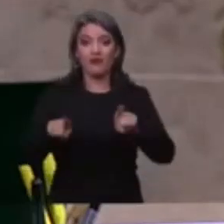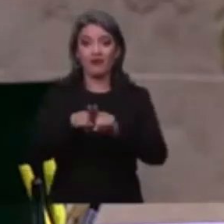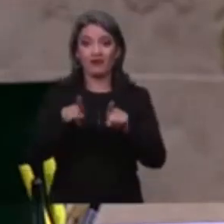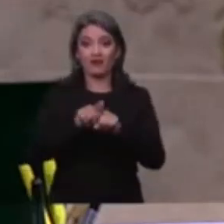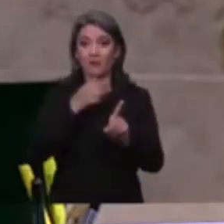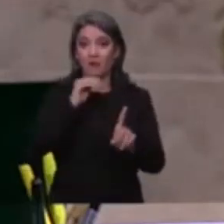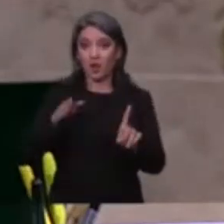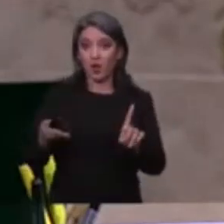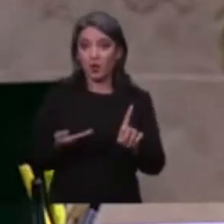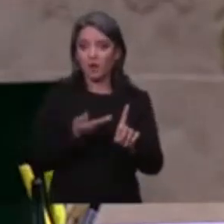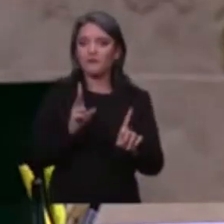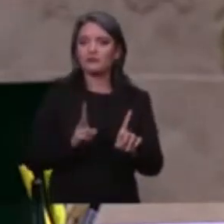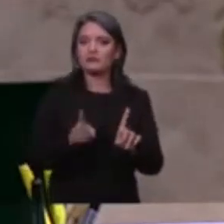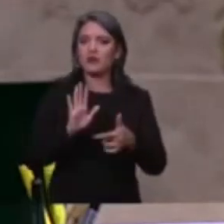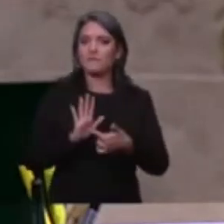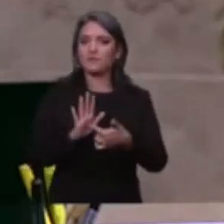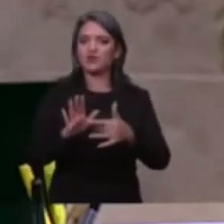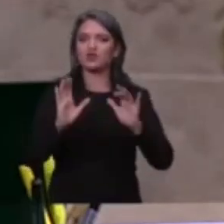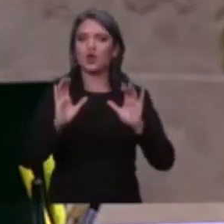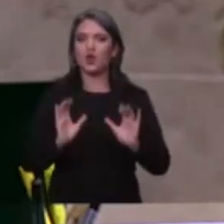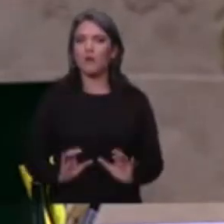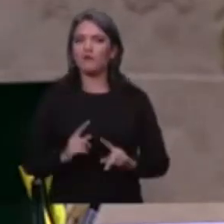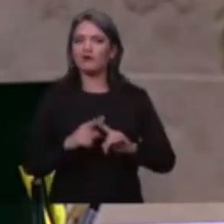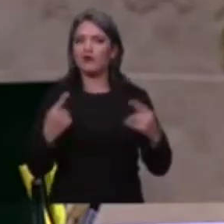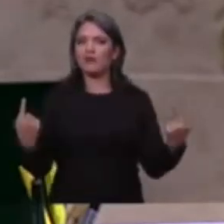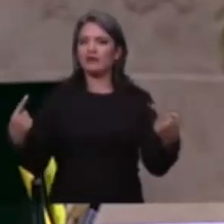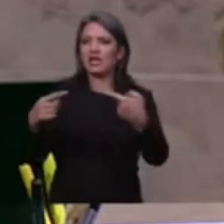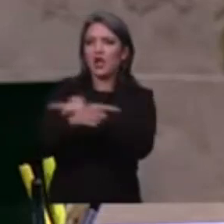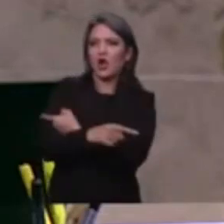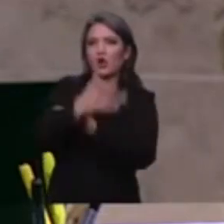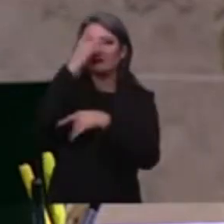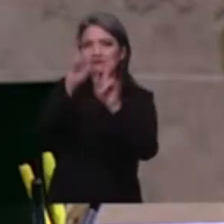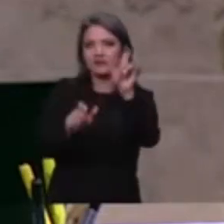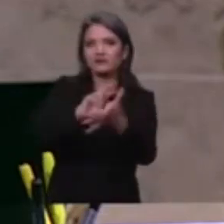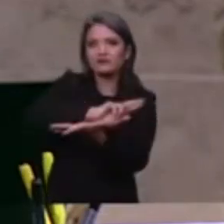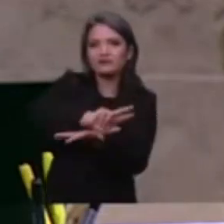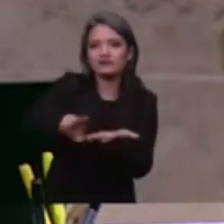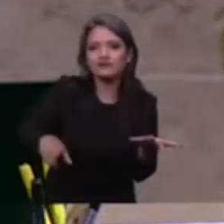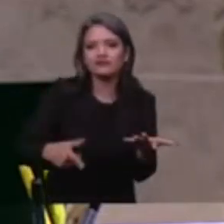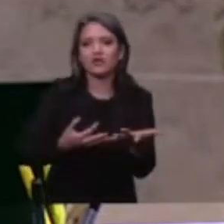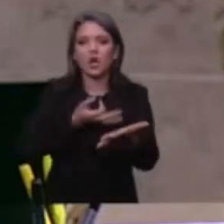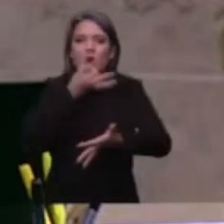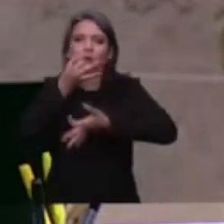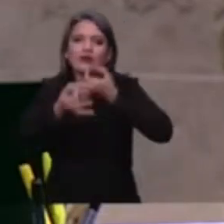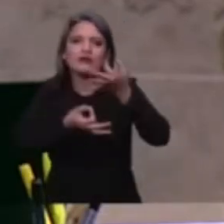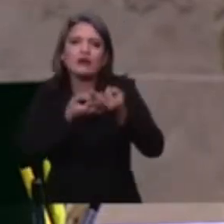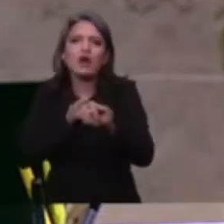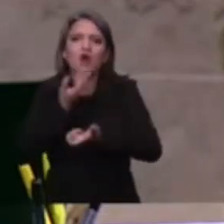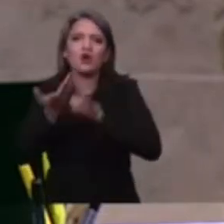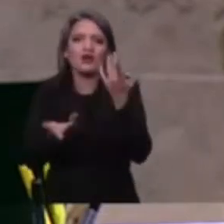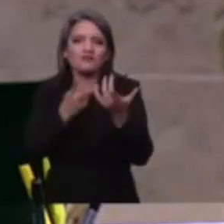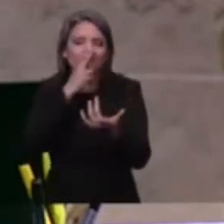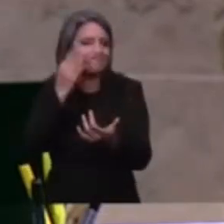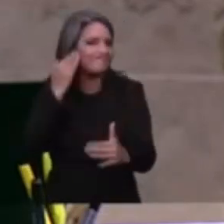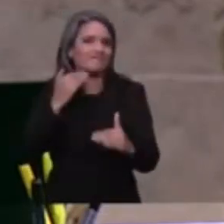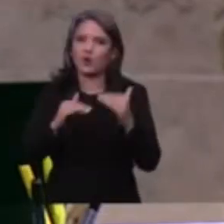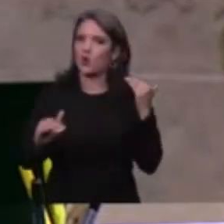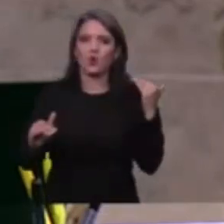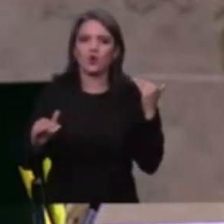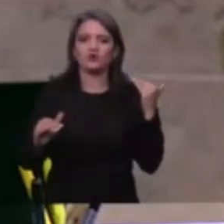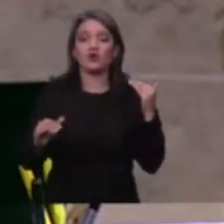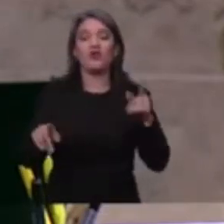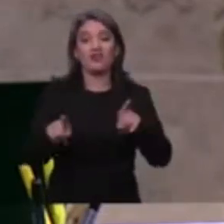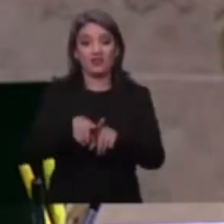sempre demonstrou um comportamento avesso à pluralidade e à livre manifestação de pensamento, tanto que já